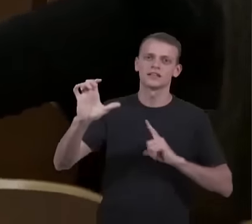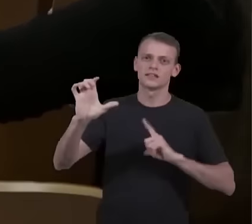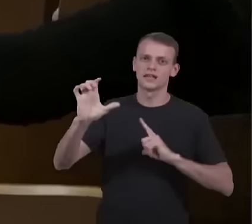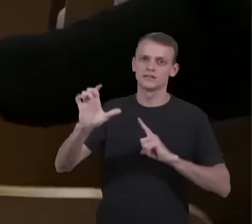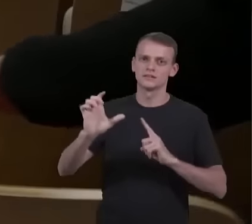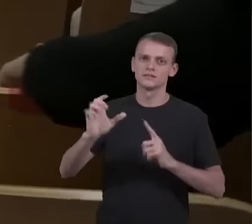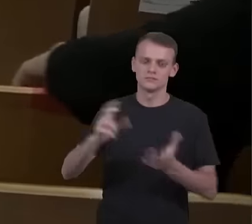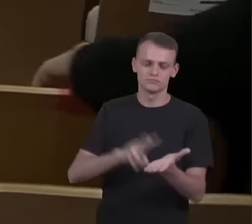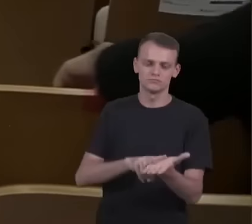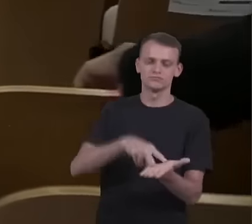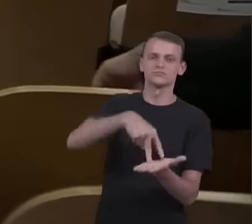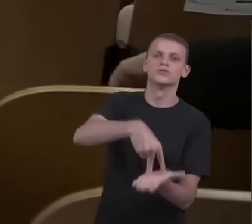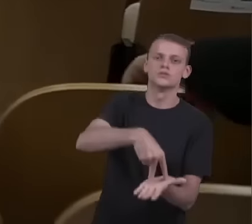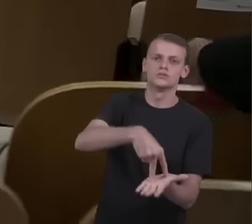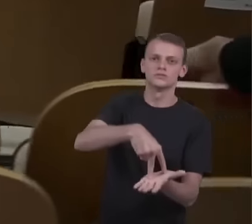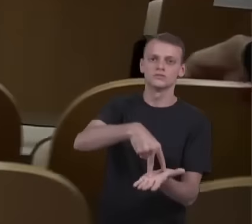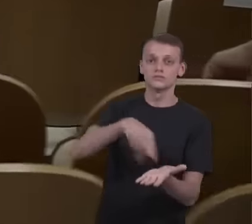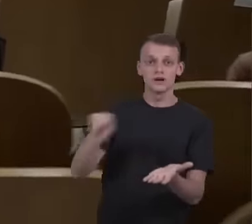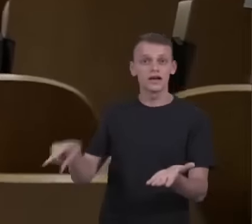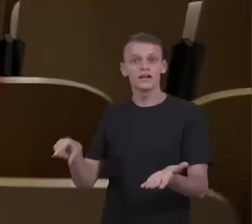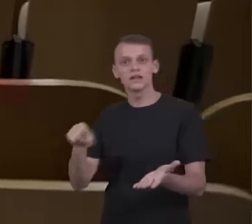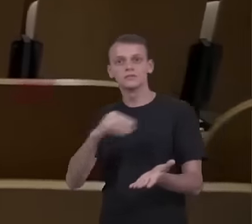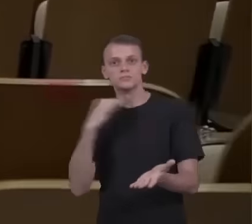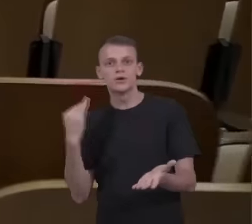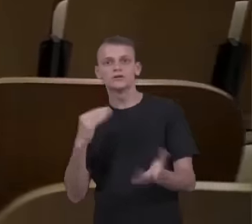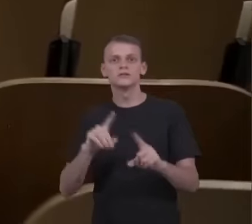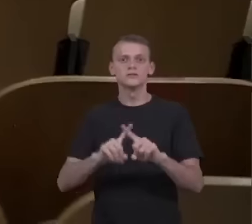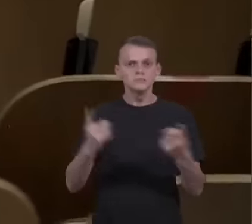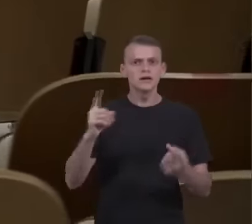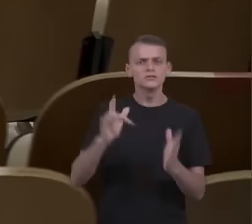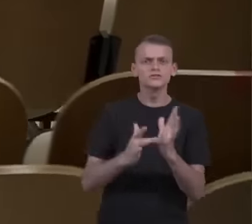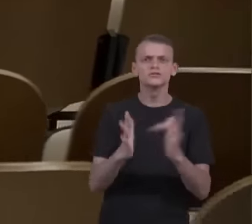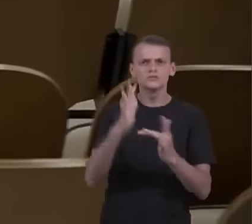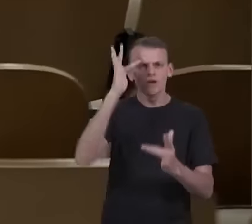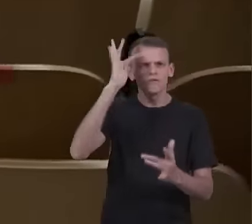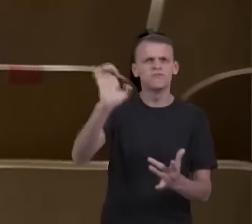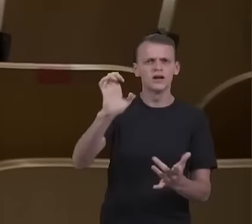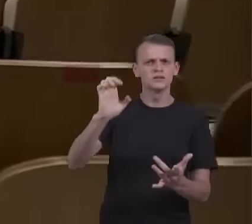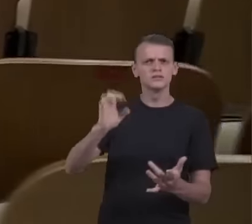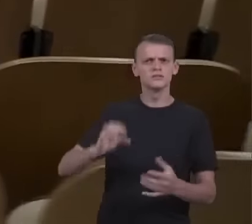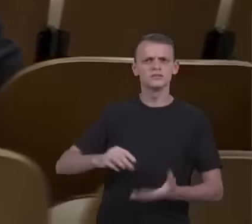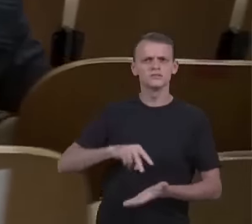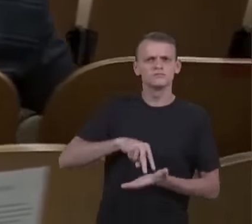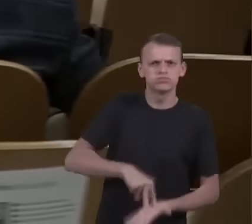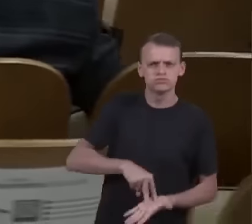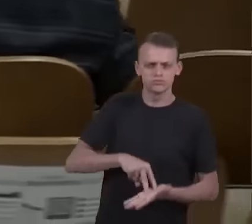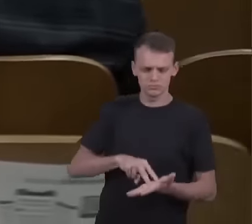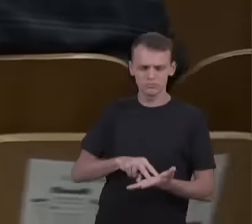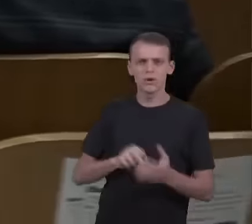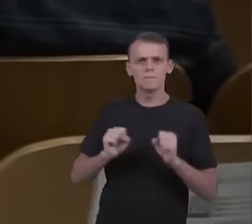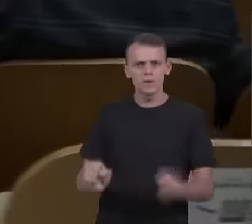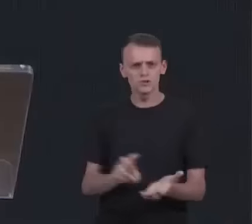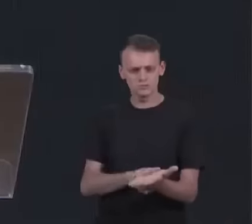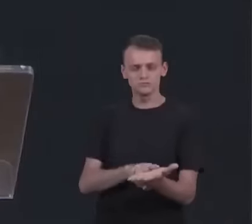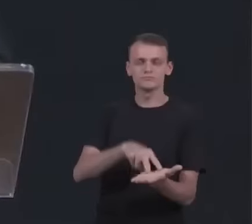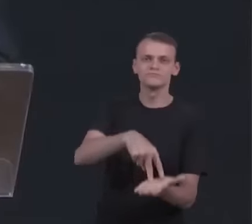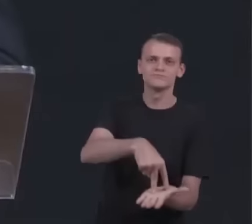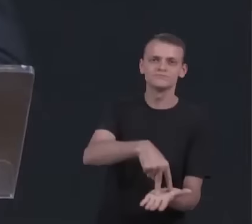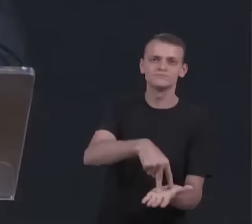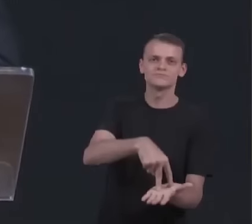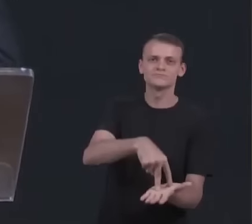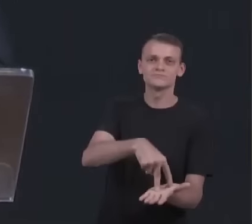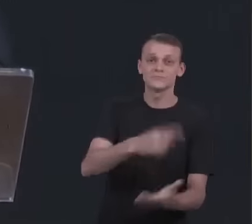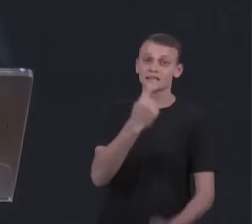sepultamentos e começavam a lamentar. O lamento era um lamento fingido, é óbvio. Eles gostavam daquela situação porque elas